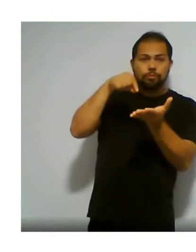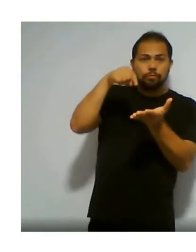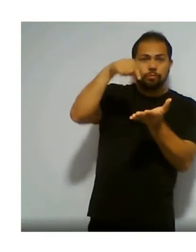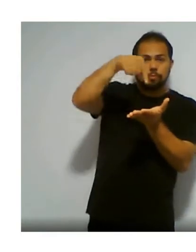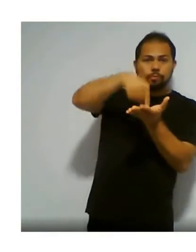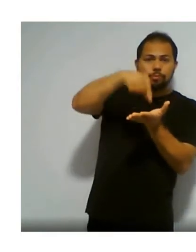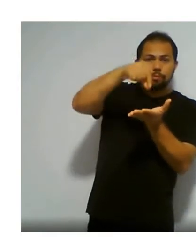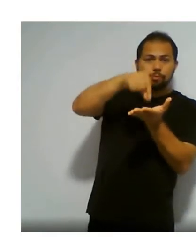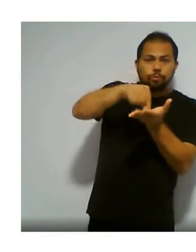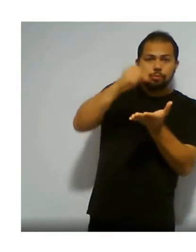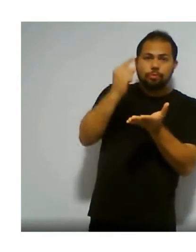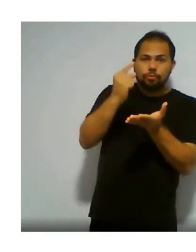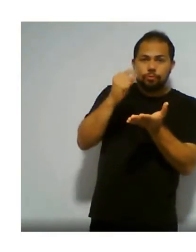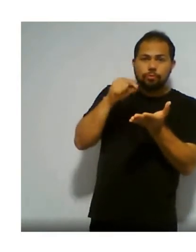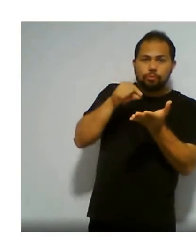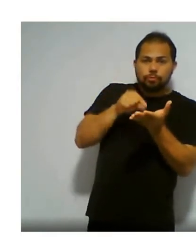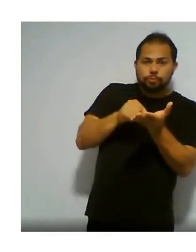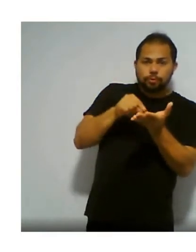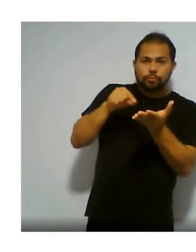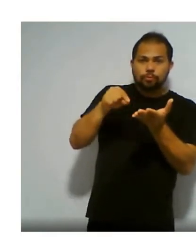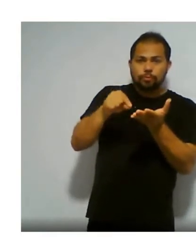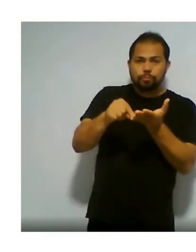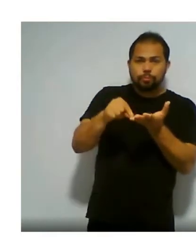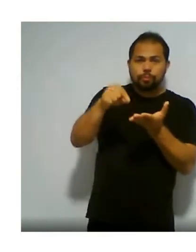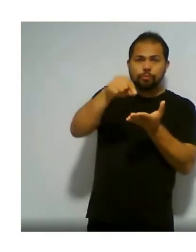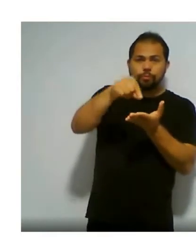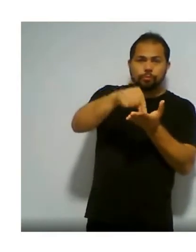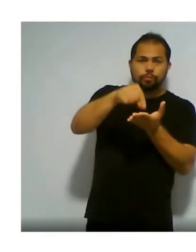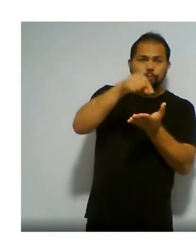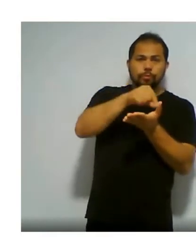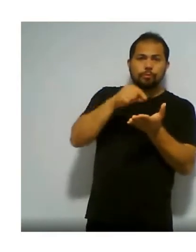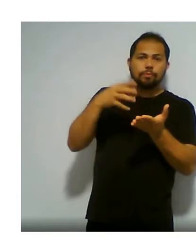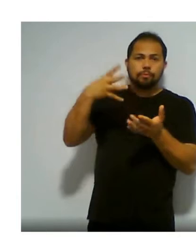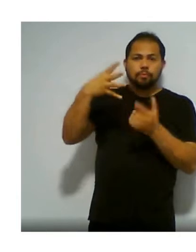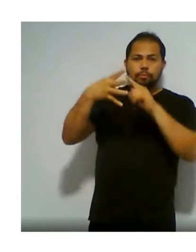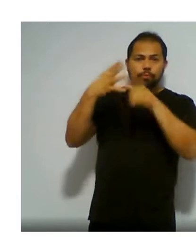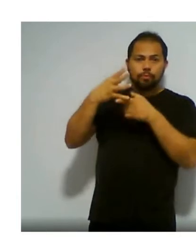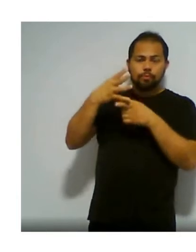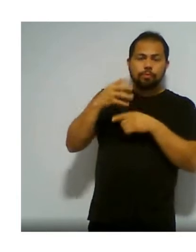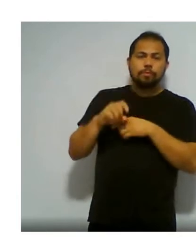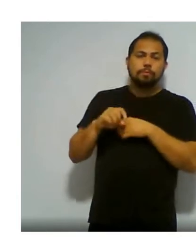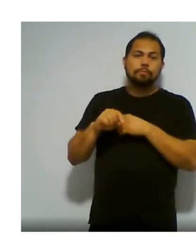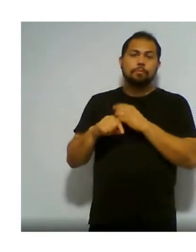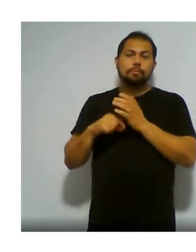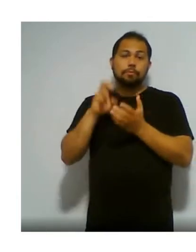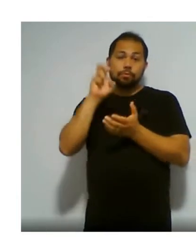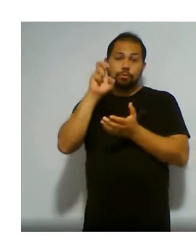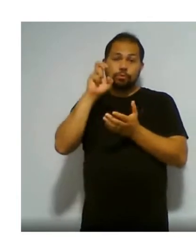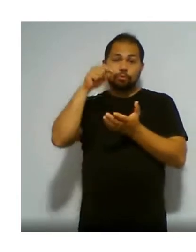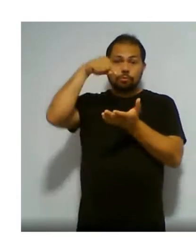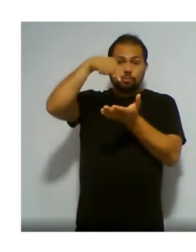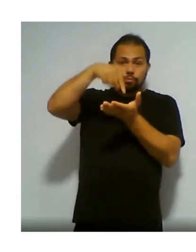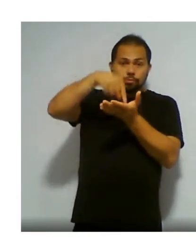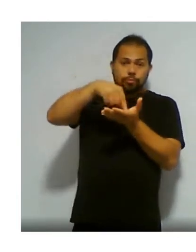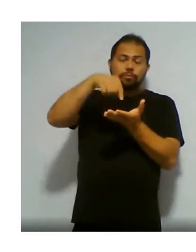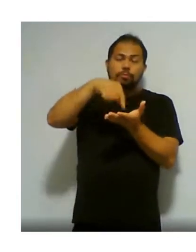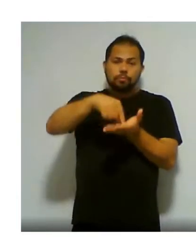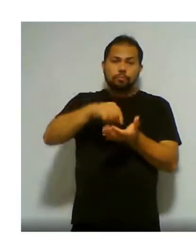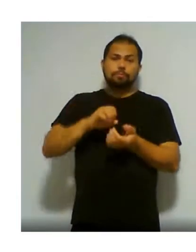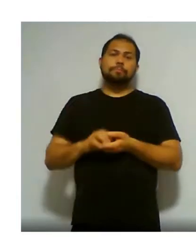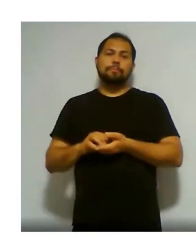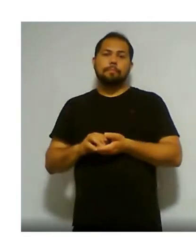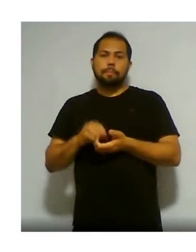coloca um ponto aqui de 3 a 4 milímetros de largura e aqui você coloca 4 pontinhos menores